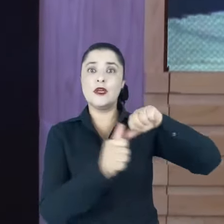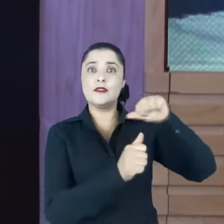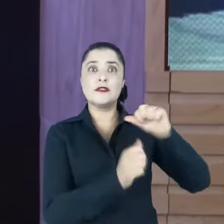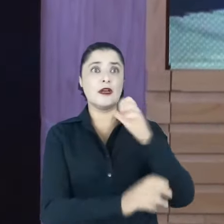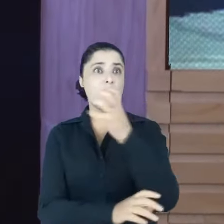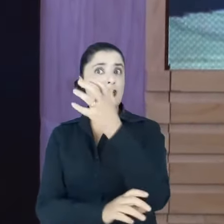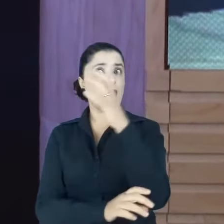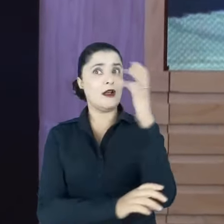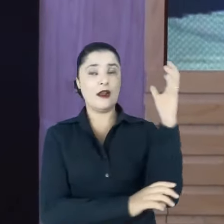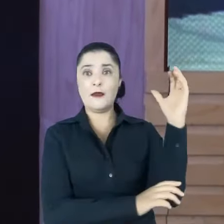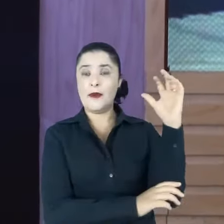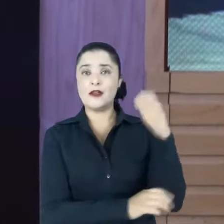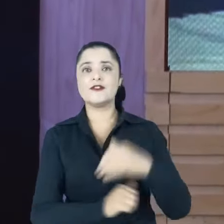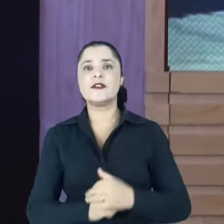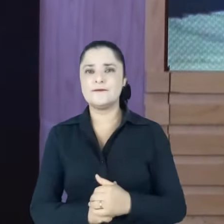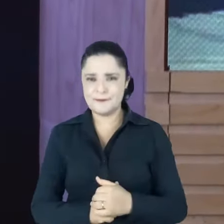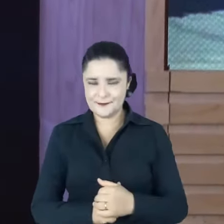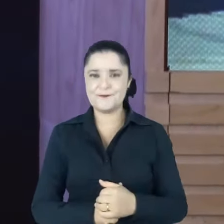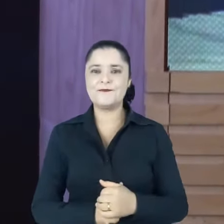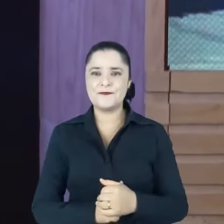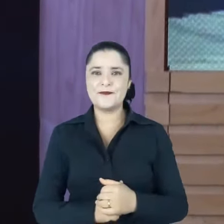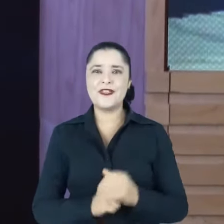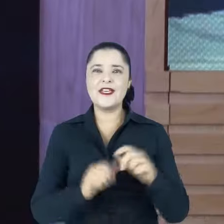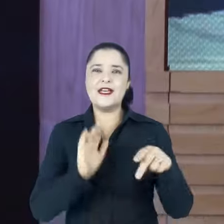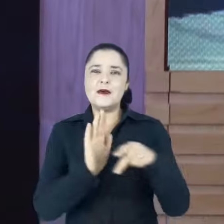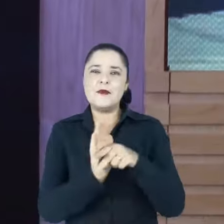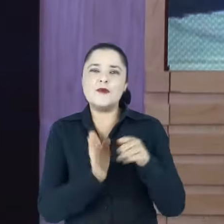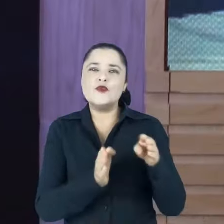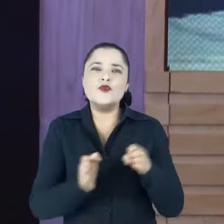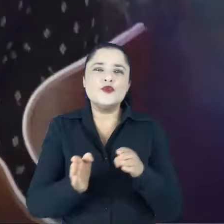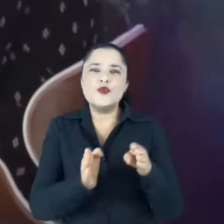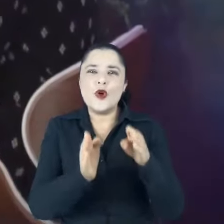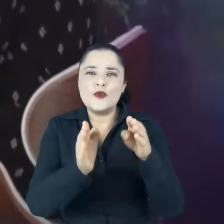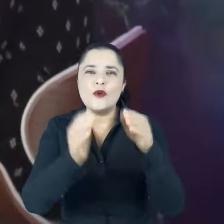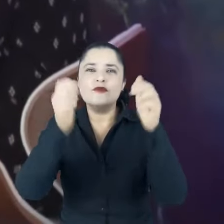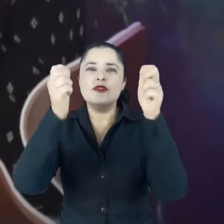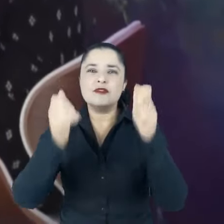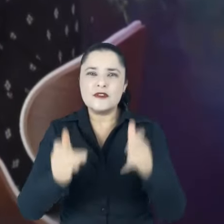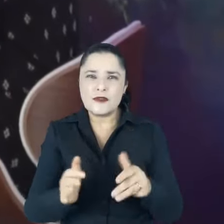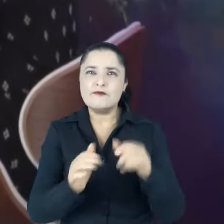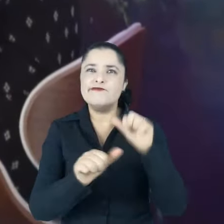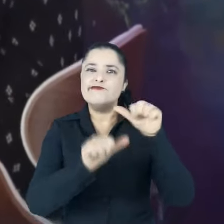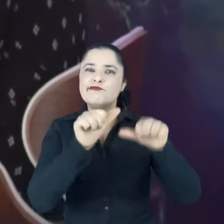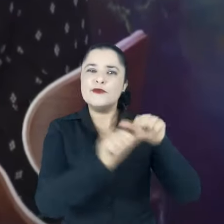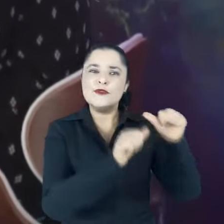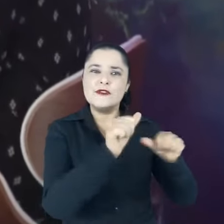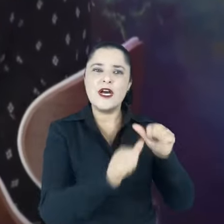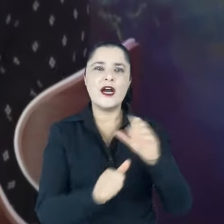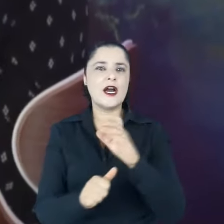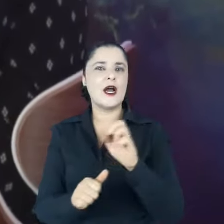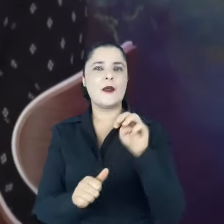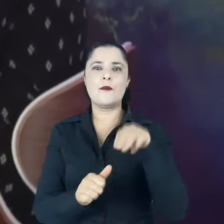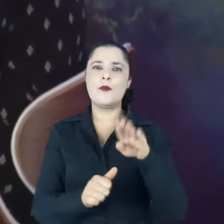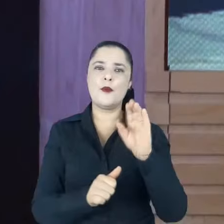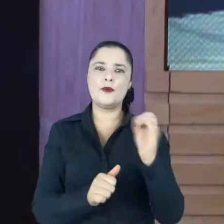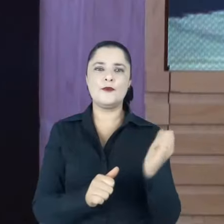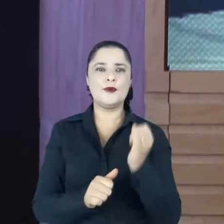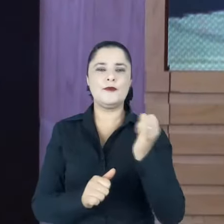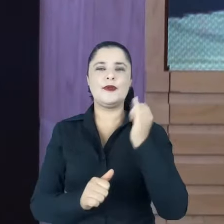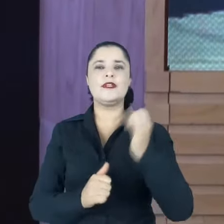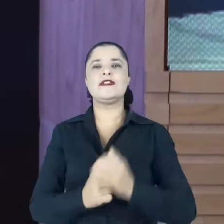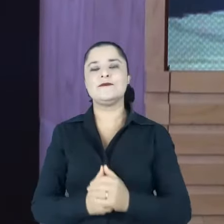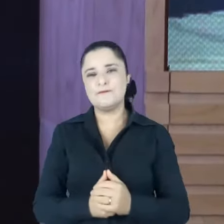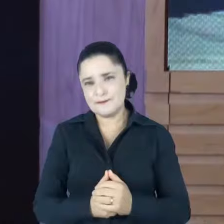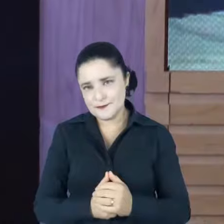Vocês estão aí nessa jornada de descarbonização e têm um papel aí muito importante, né? Afinal de